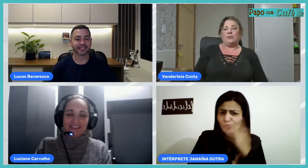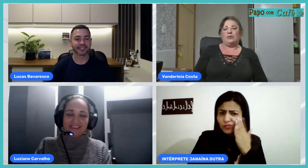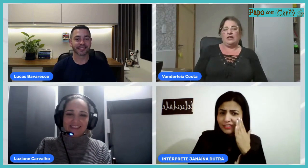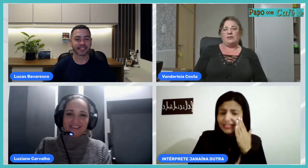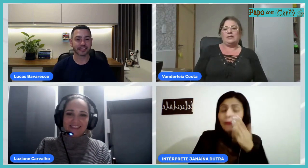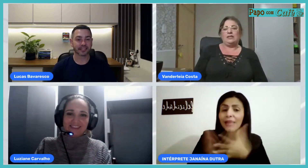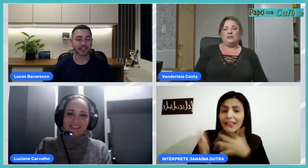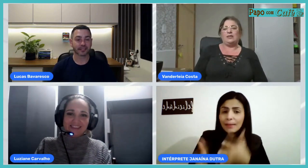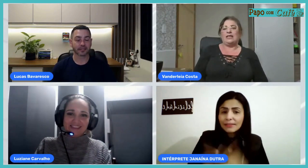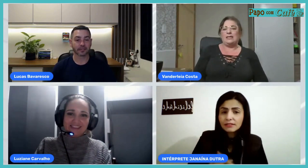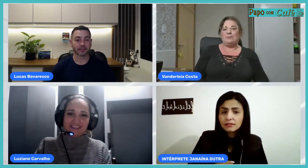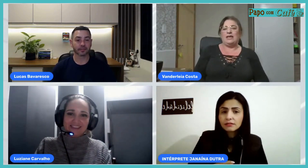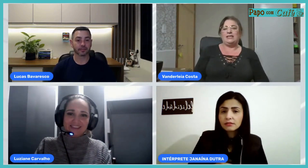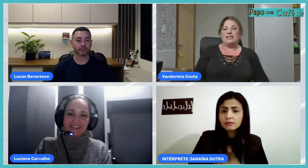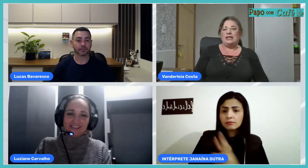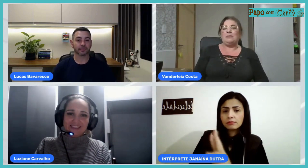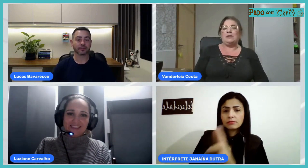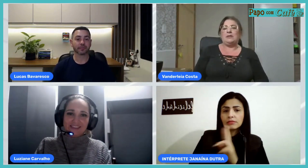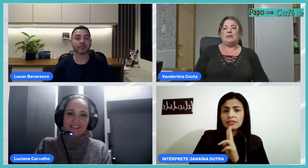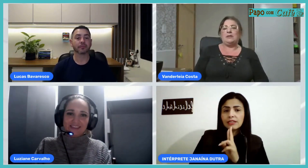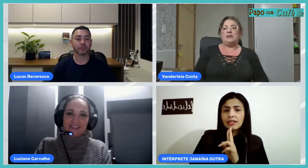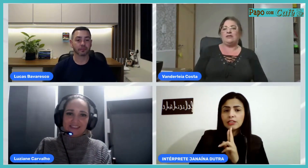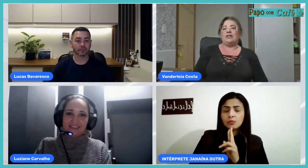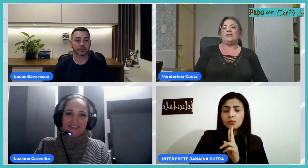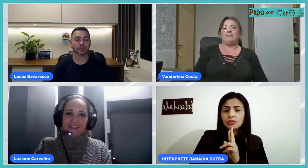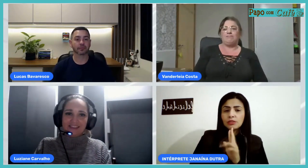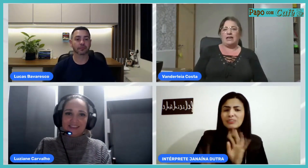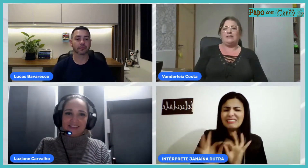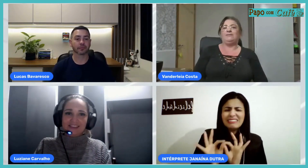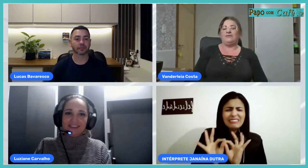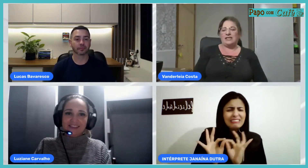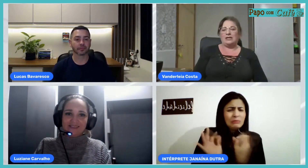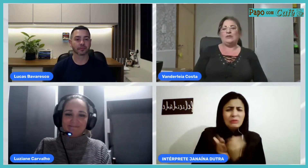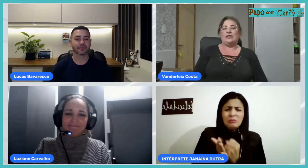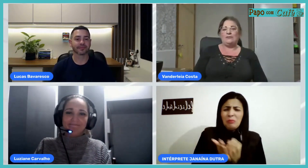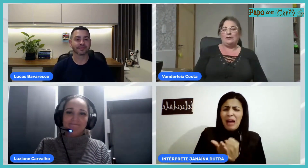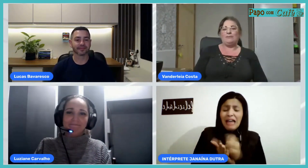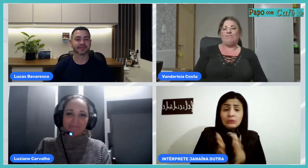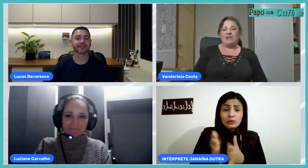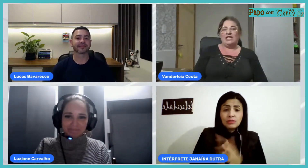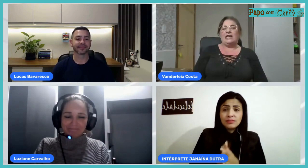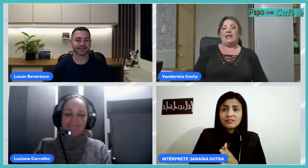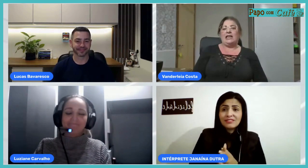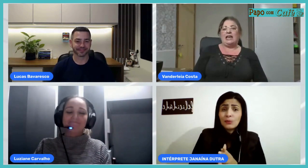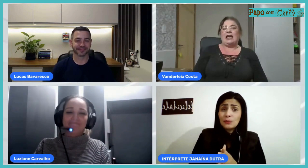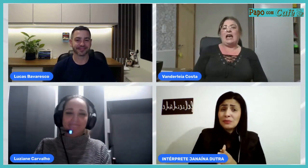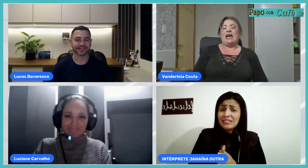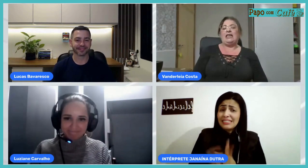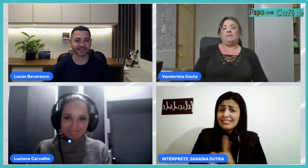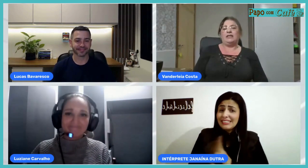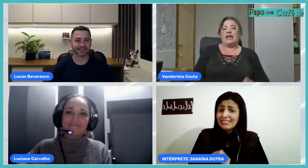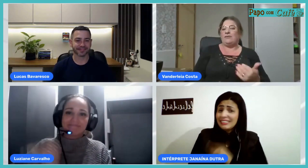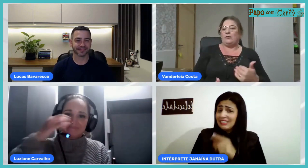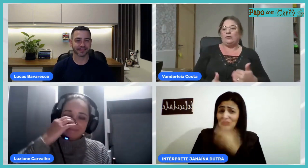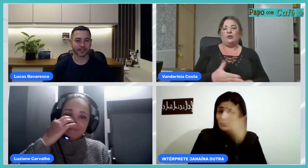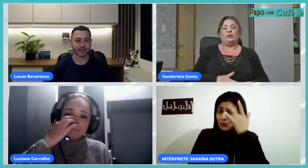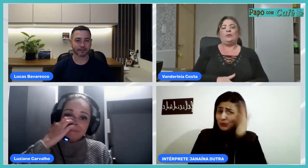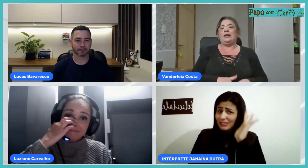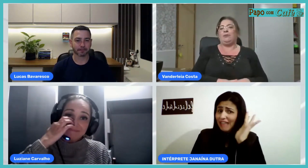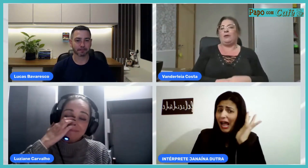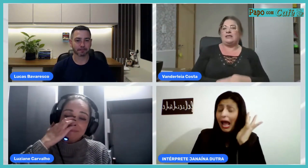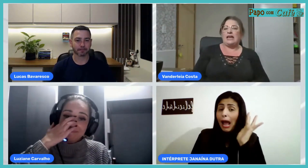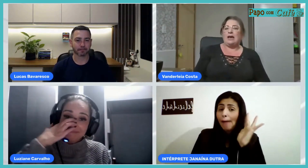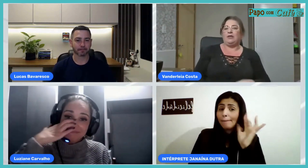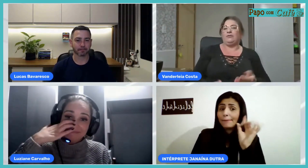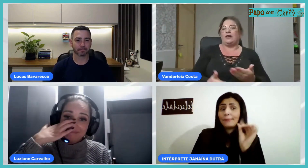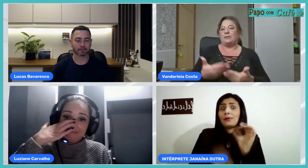ele me respondeu, assim, com sinais bem simples, bem básicos, né, eu disse, vai ser um desafio. Né? Aí, mandava o conteúdo